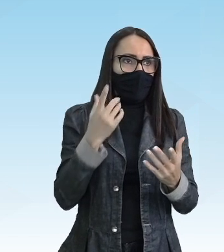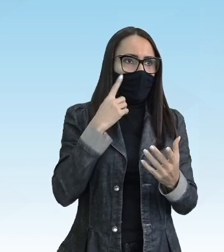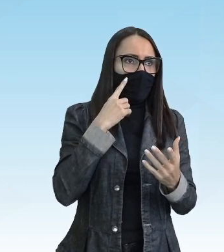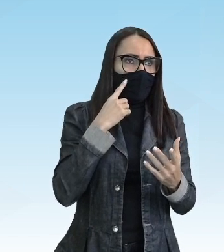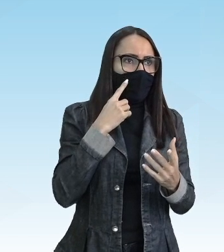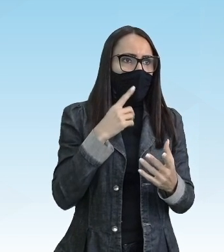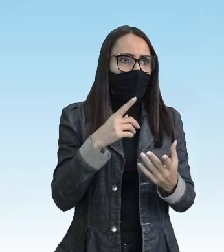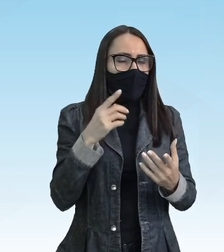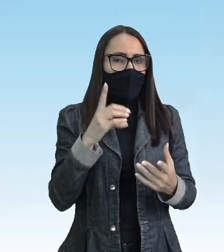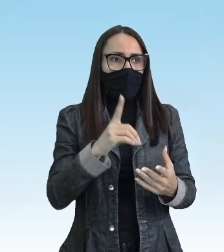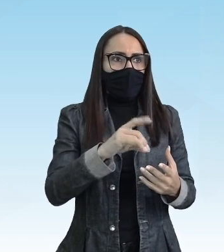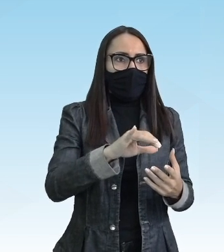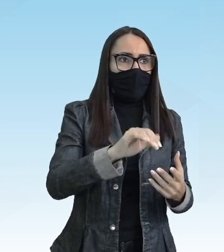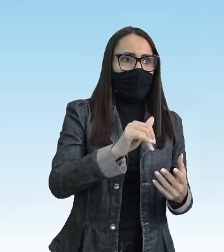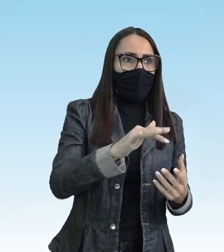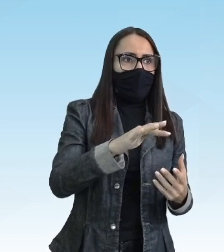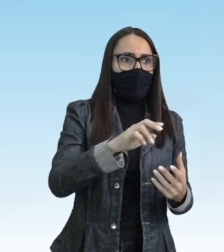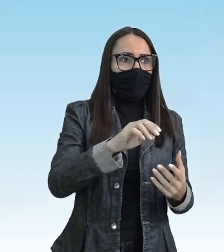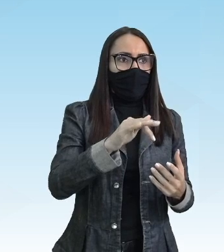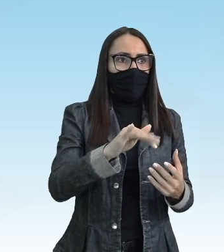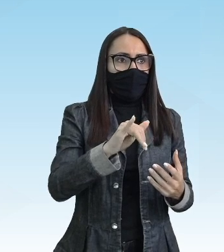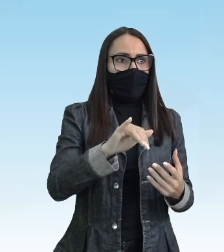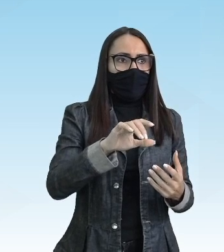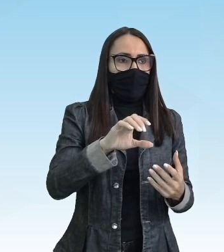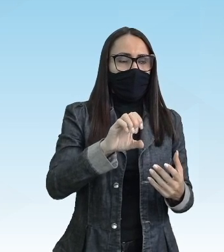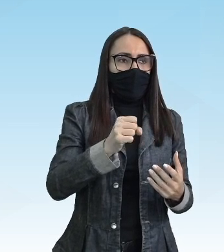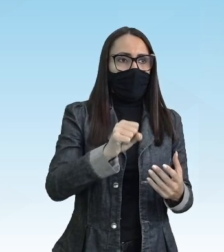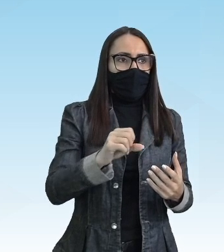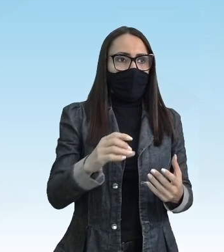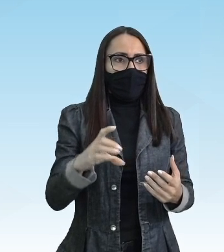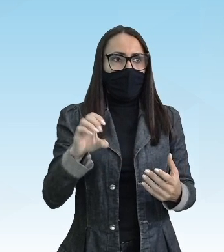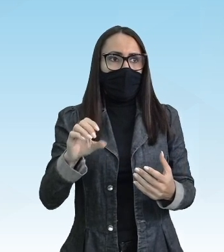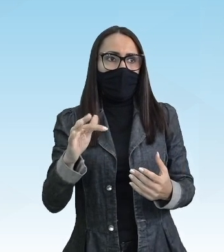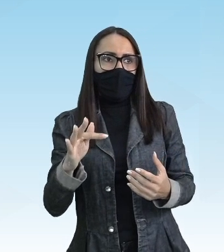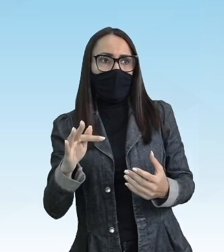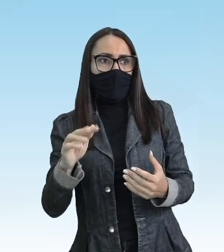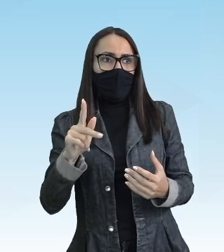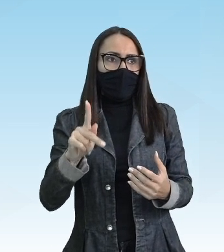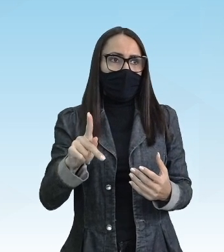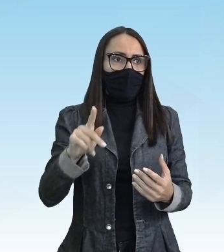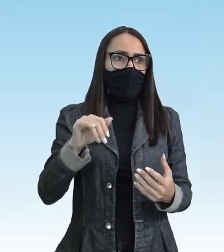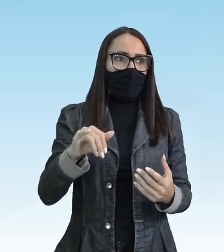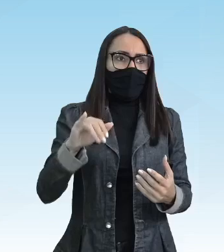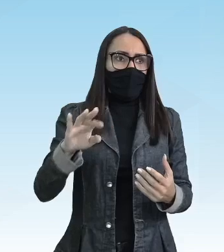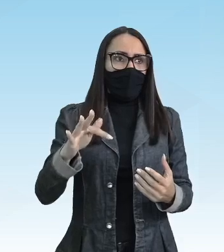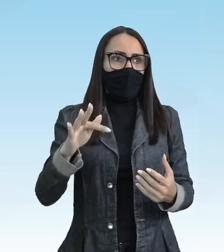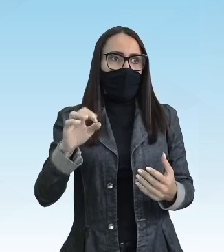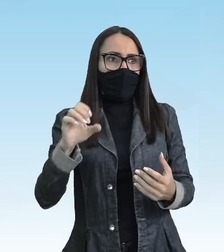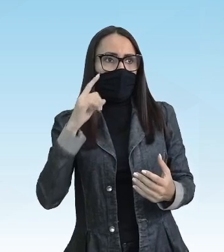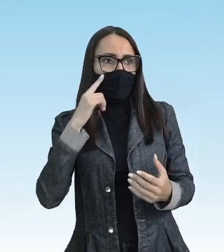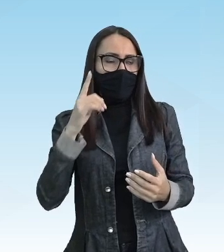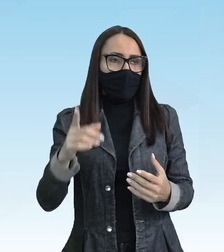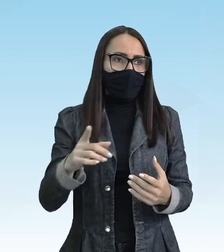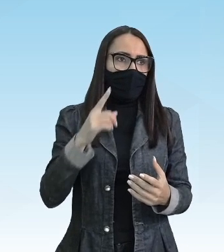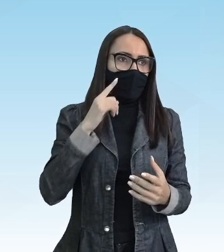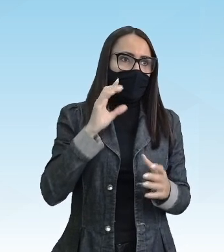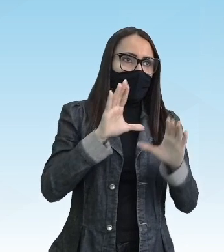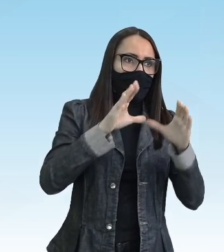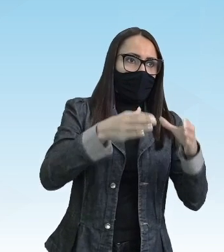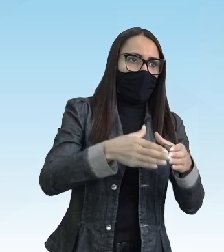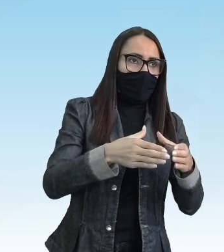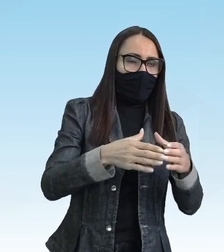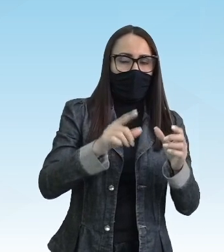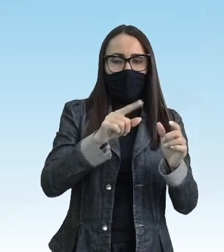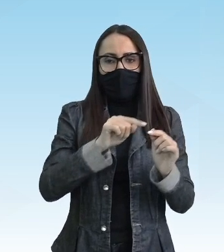a diáfise e a epífise. A diáfise é a parte central do osso e a